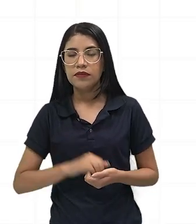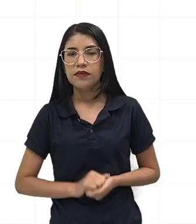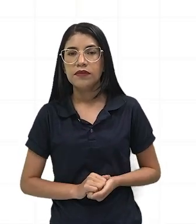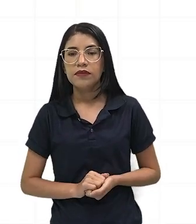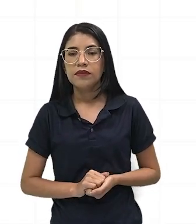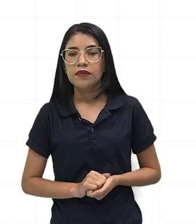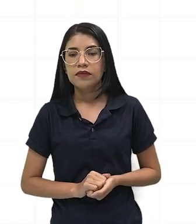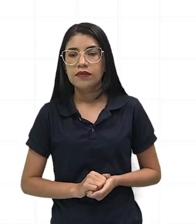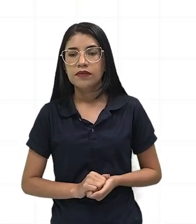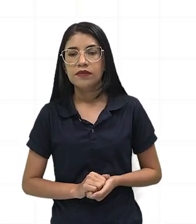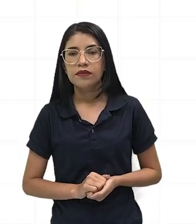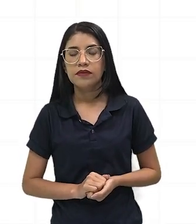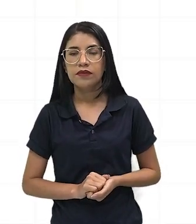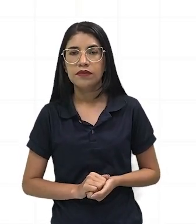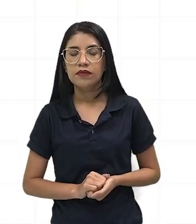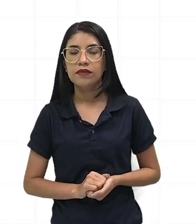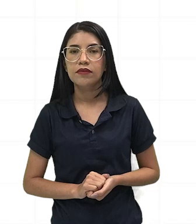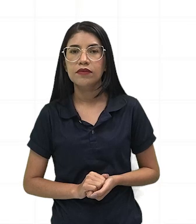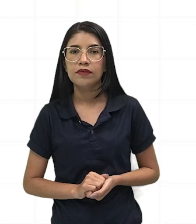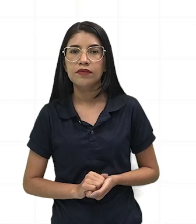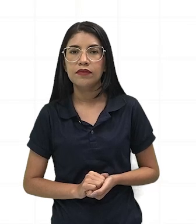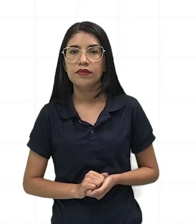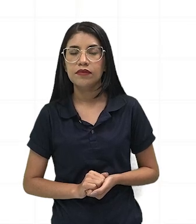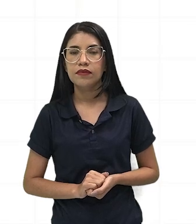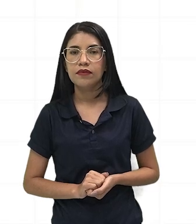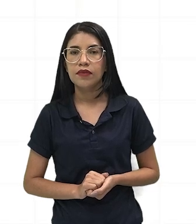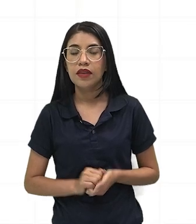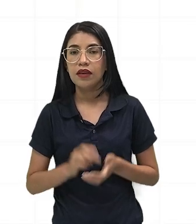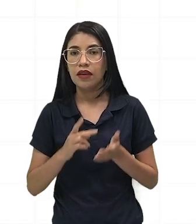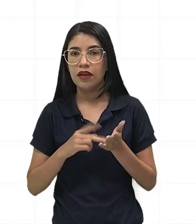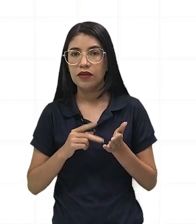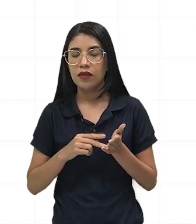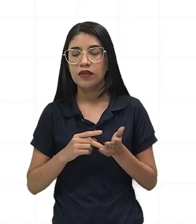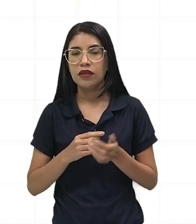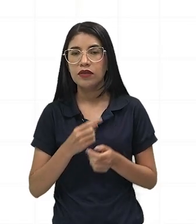língua portuguesa e matemática, as 3 notas.